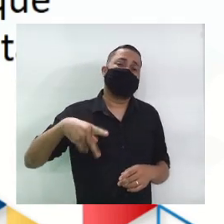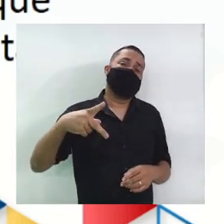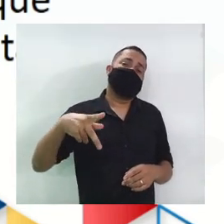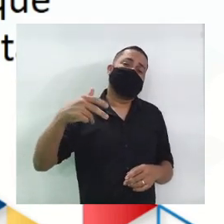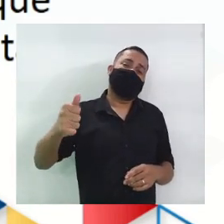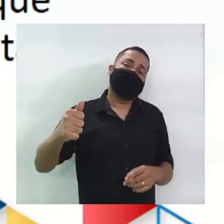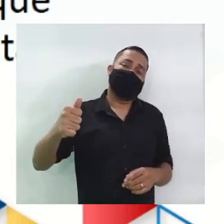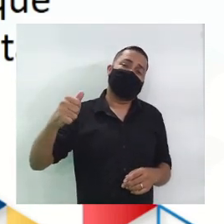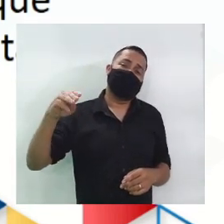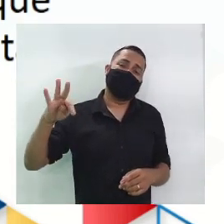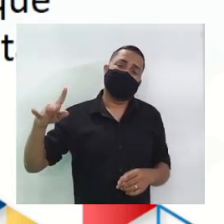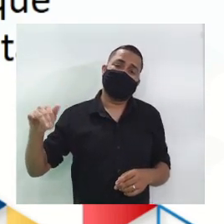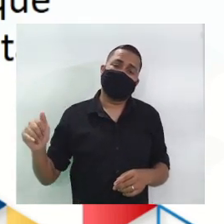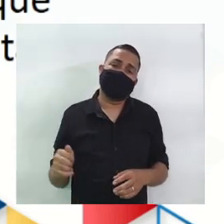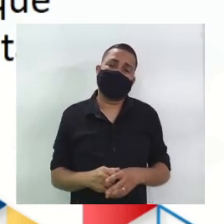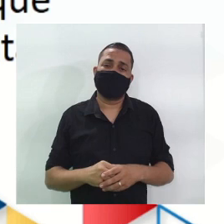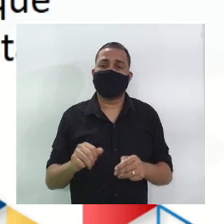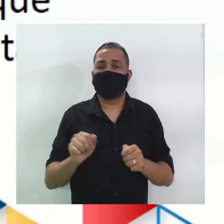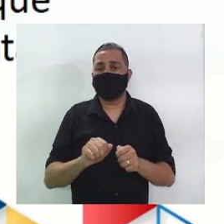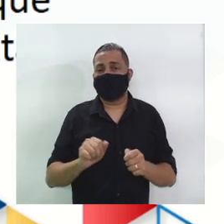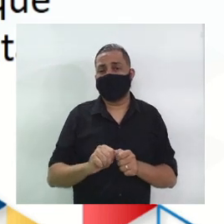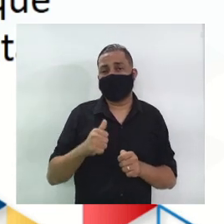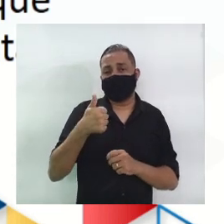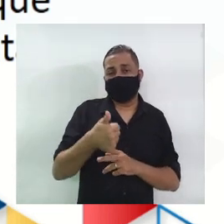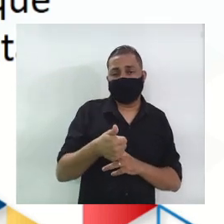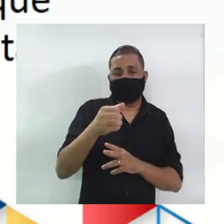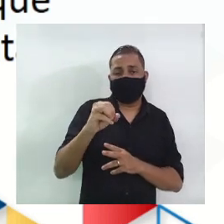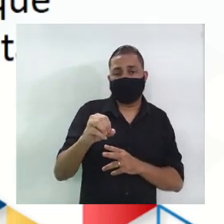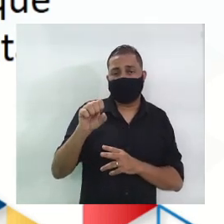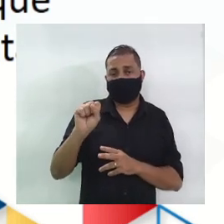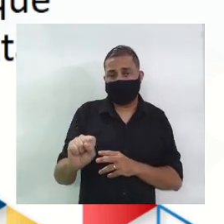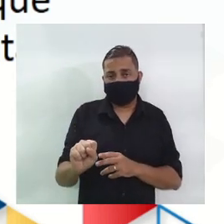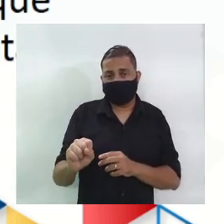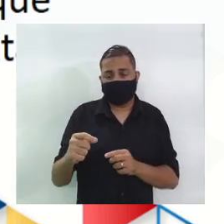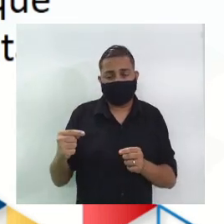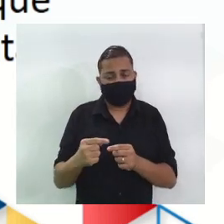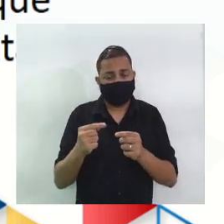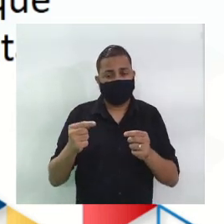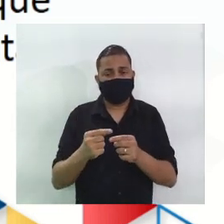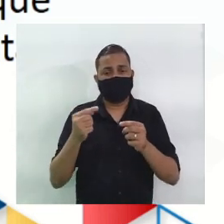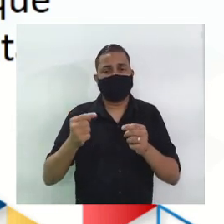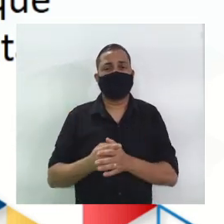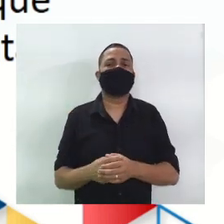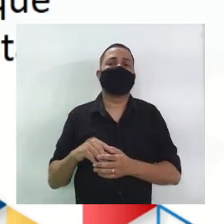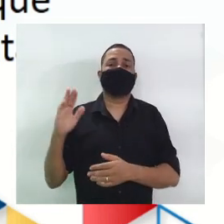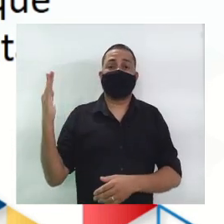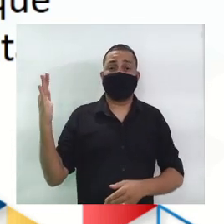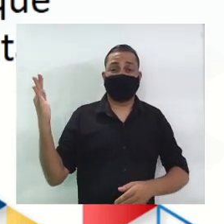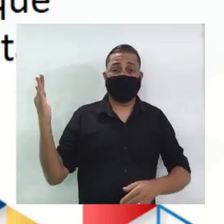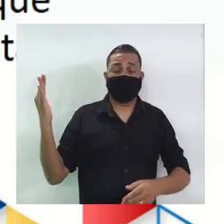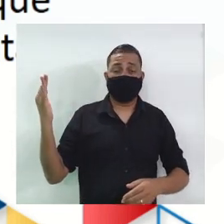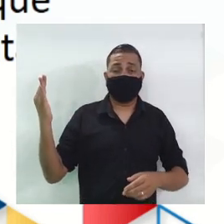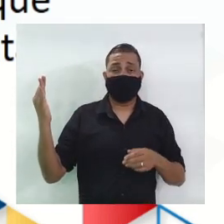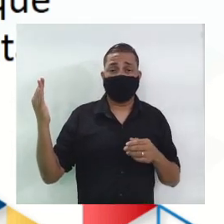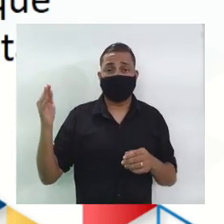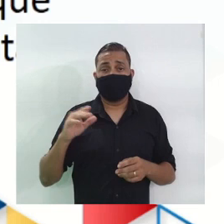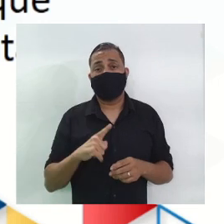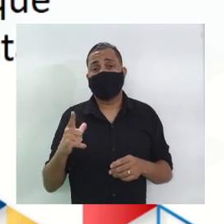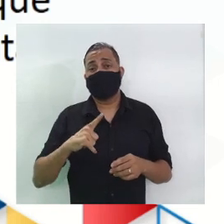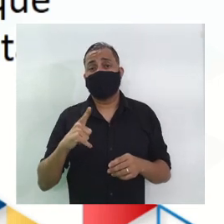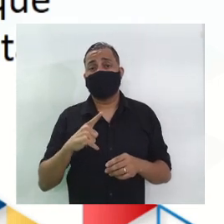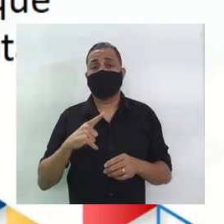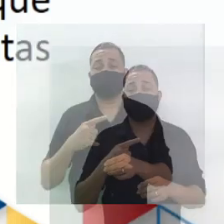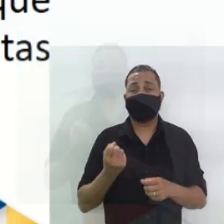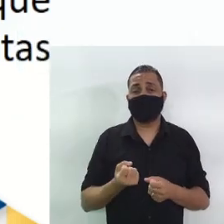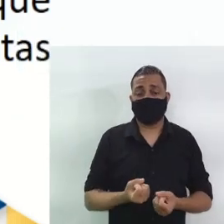Japamala, que ele é feito de 108 contas de madeira de uma planta sagrada. Prestem